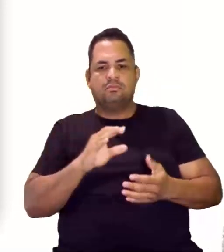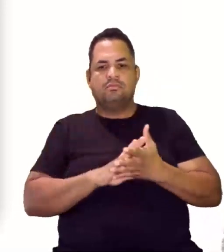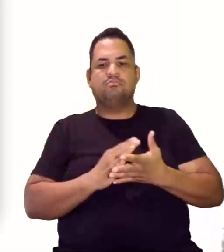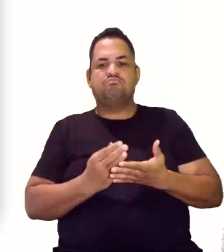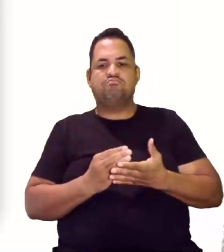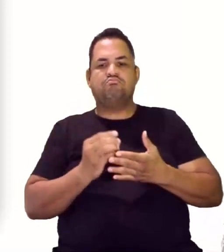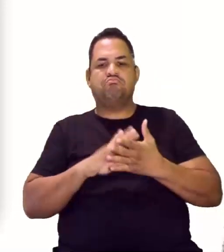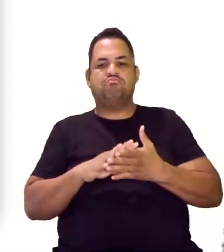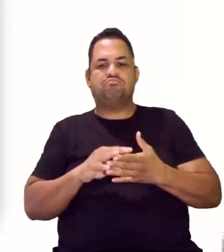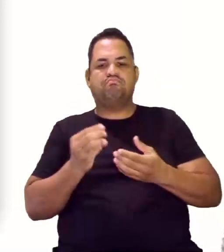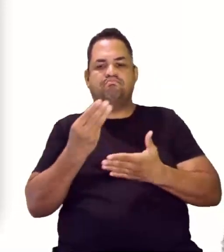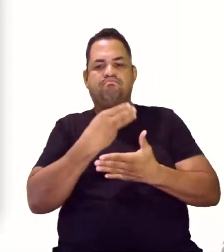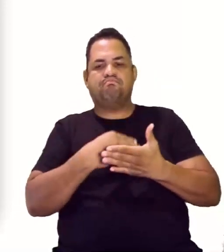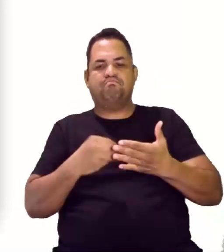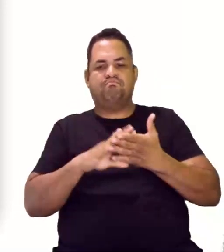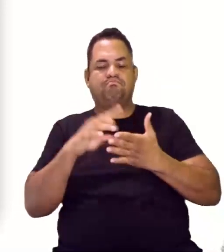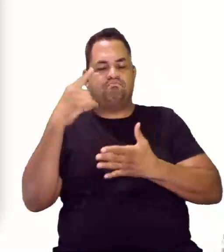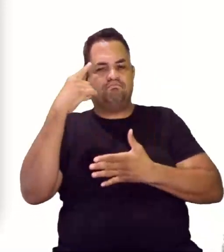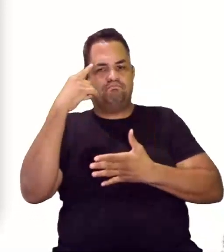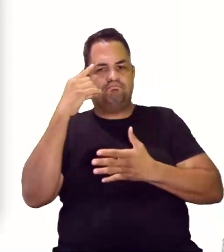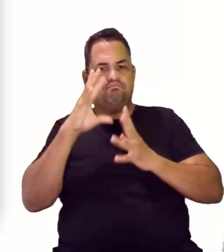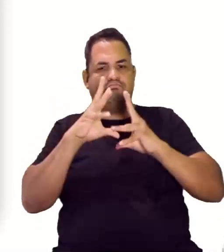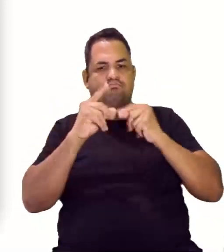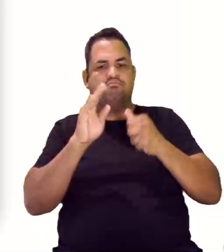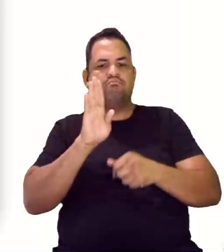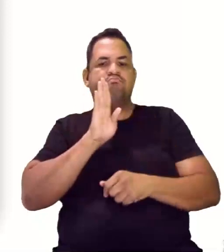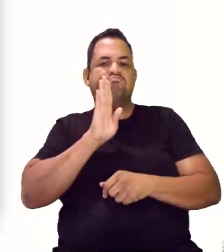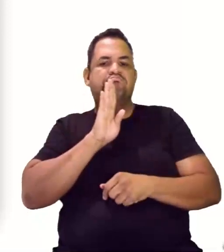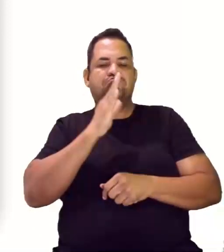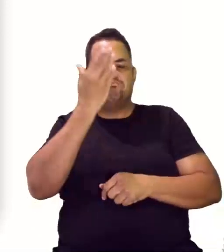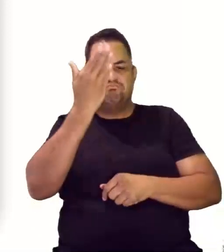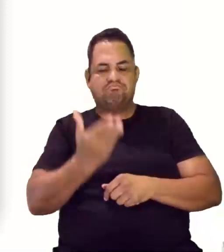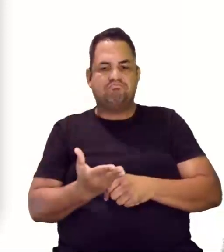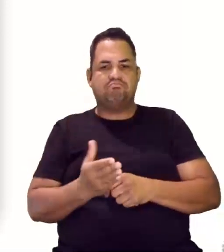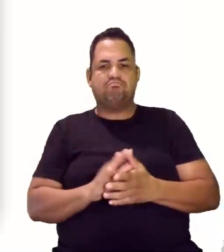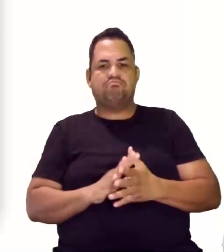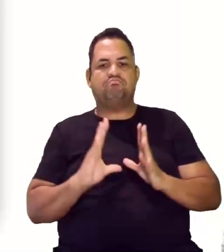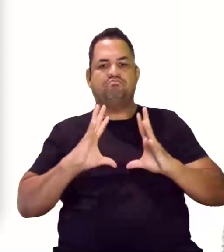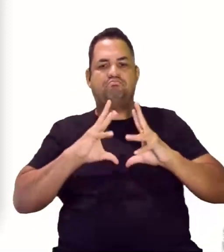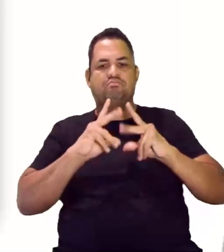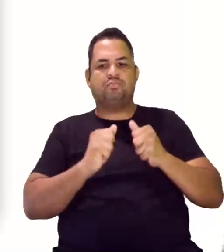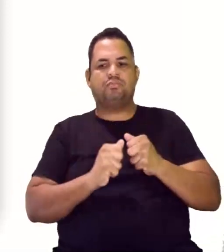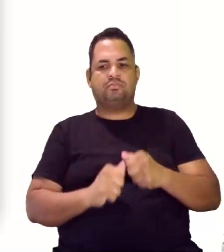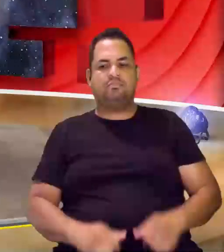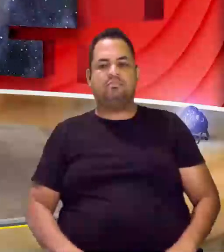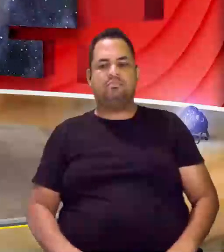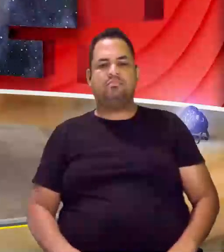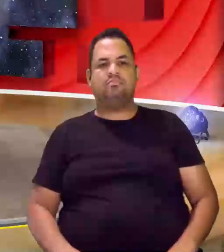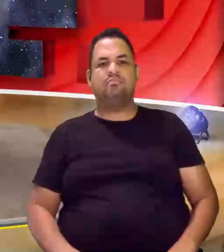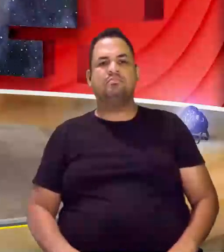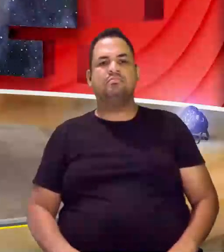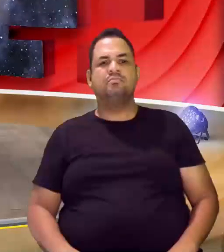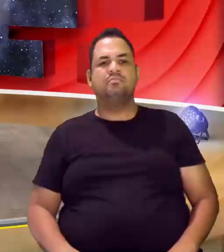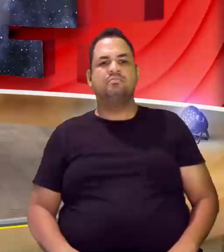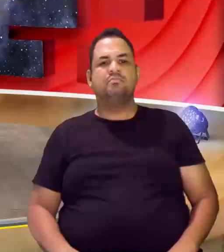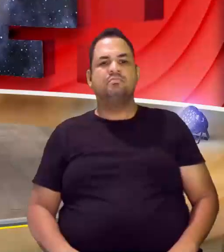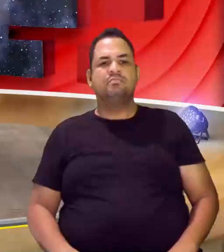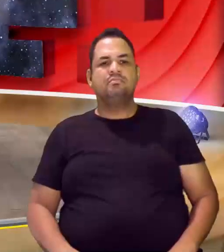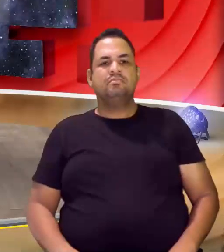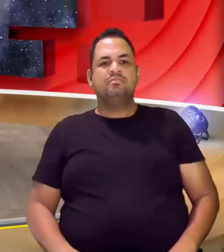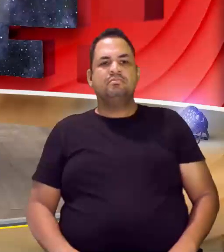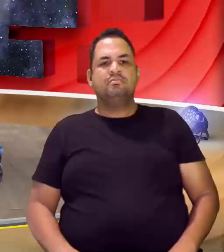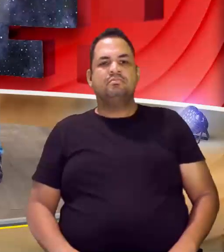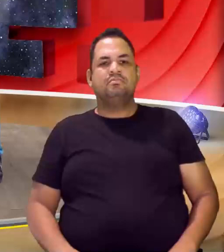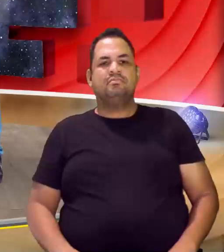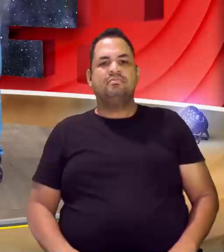mapa mental aqui muito rico e muito bacana, muito completo. Isso. Vamos aqui junto com o mapa? Vamos até mais pertinho do mapa